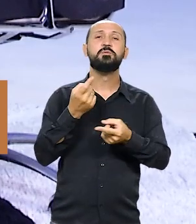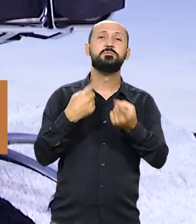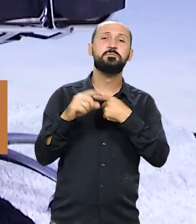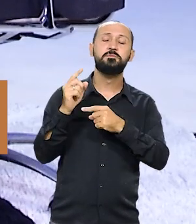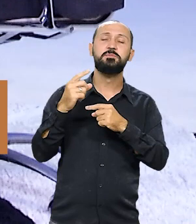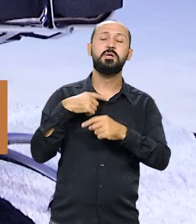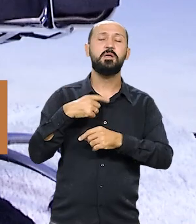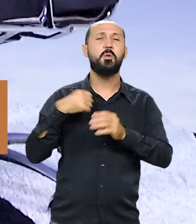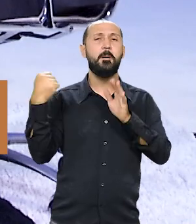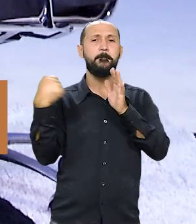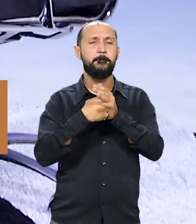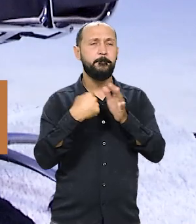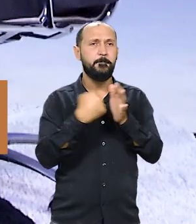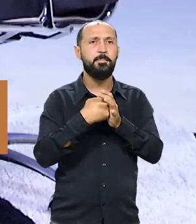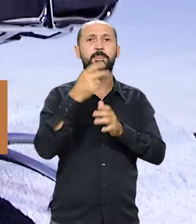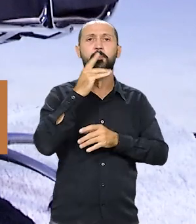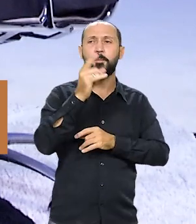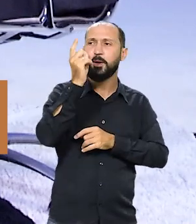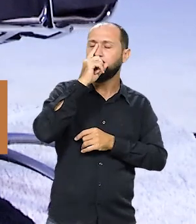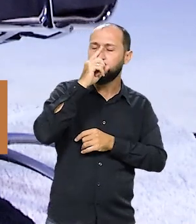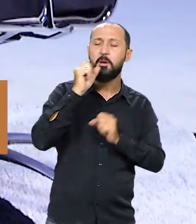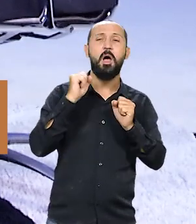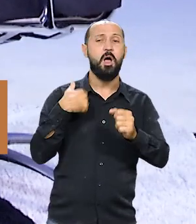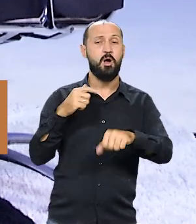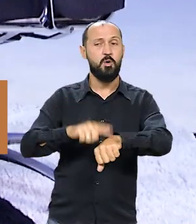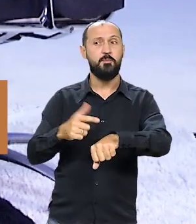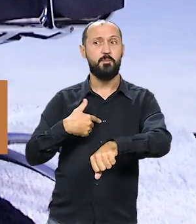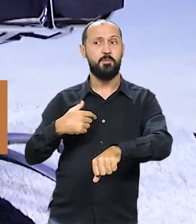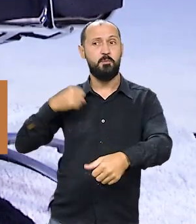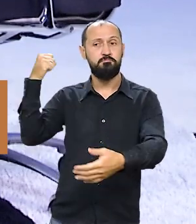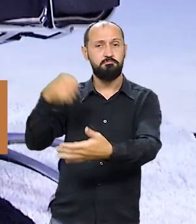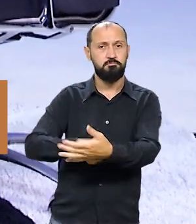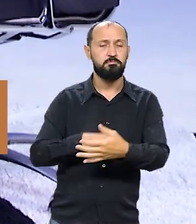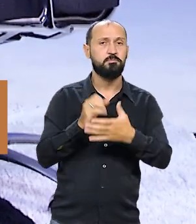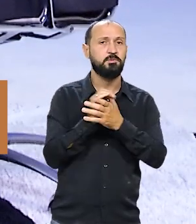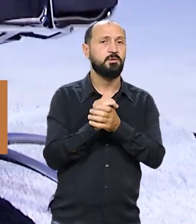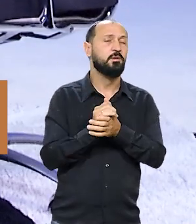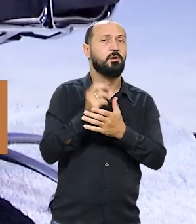pode ser reativa, ou seja, eu apanhei do meu pai, da minha mãe, agora eu bato.